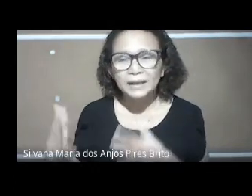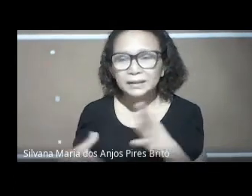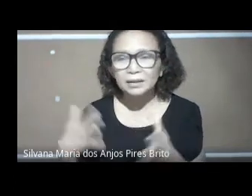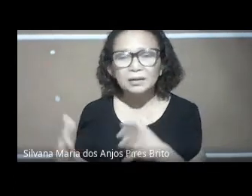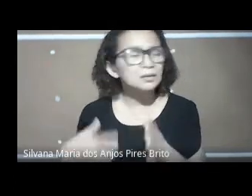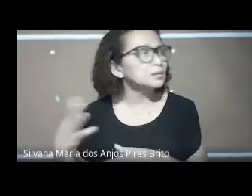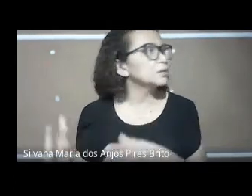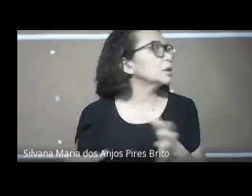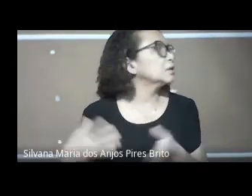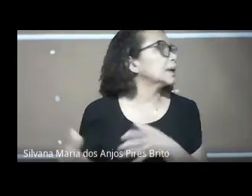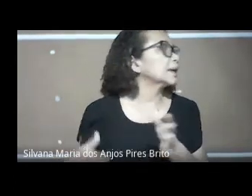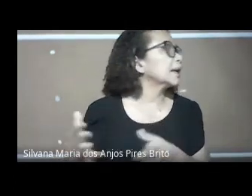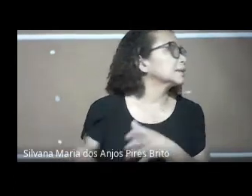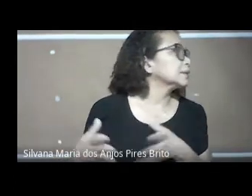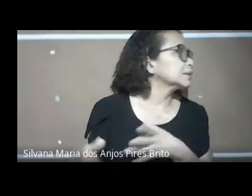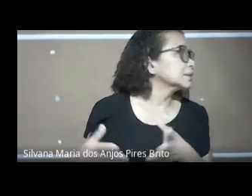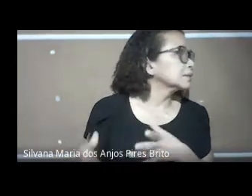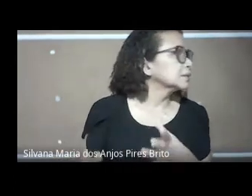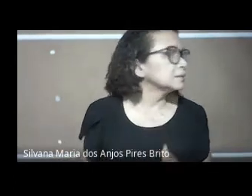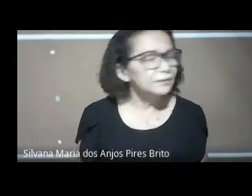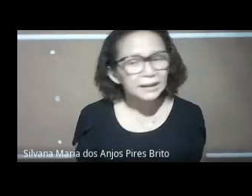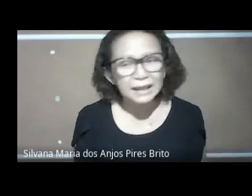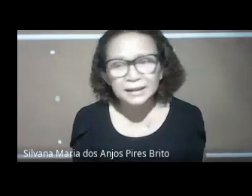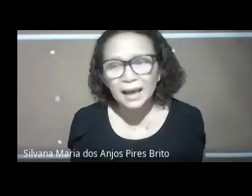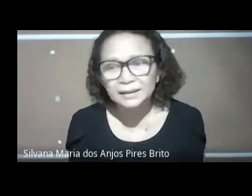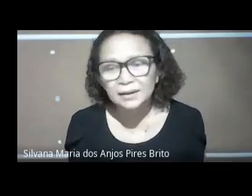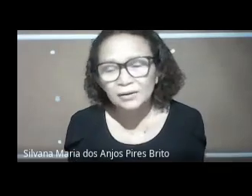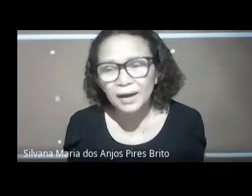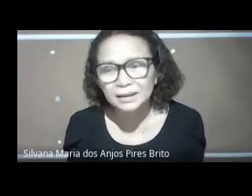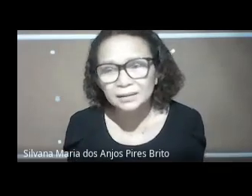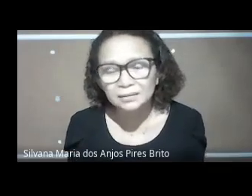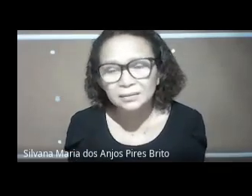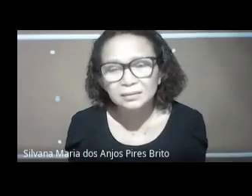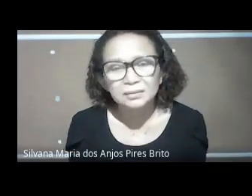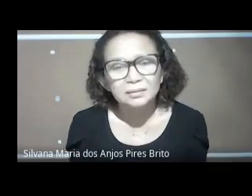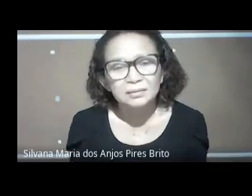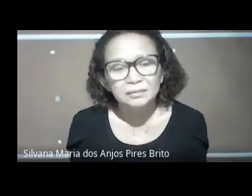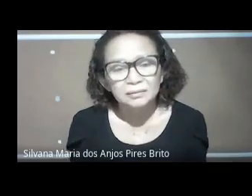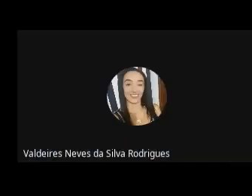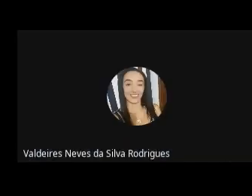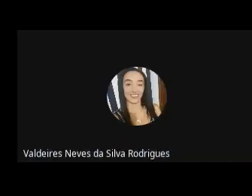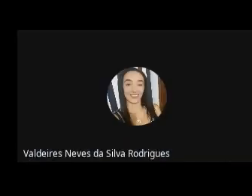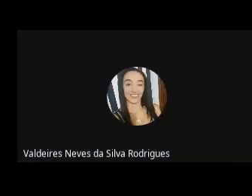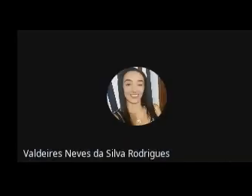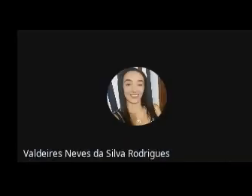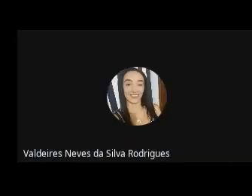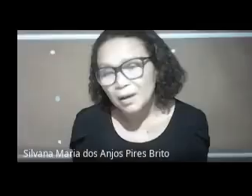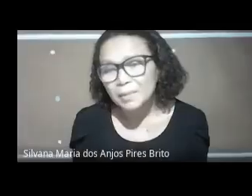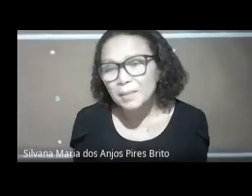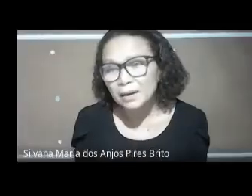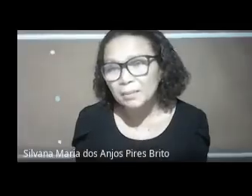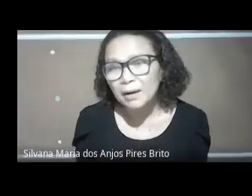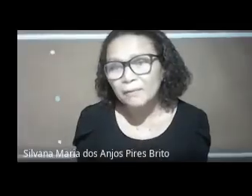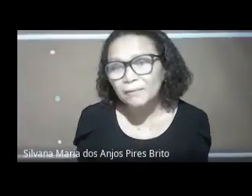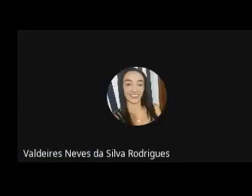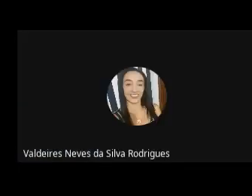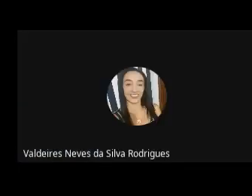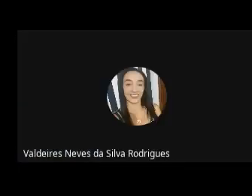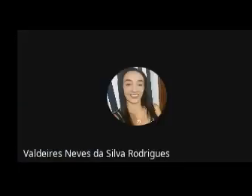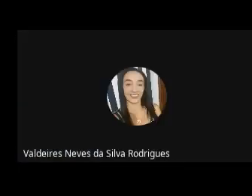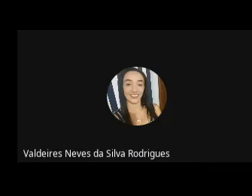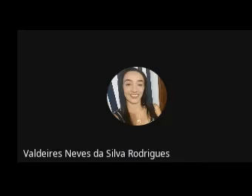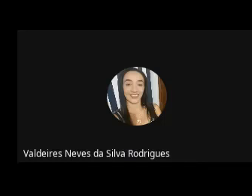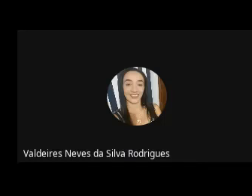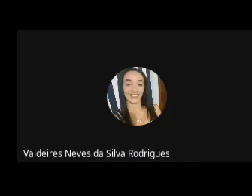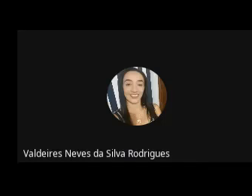Estou conversando com o surdo olhando para cá, sim. Vai dar certo essa conversa? Não. Não. Primeiro, está conversando com